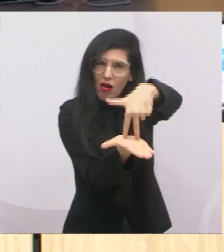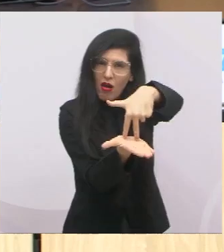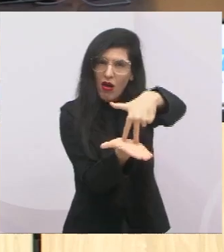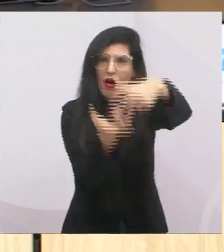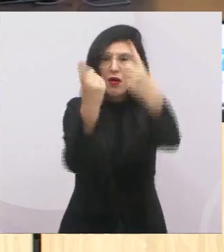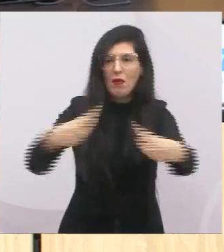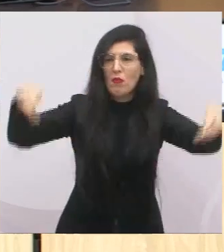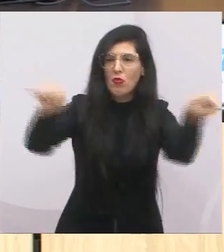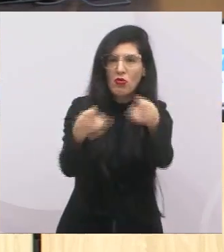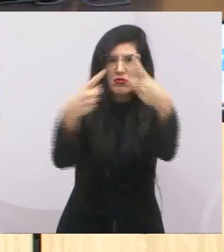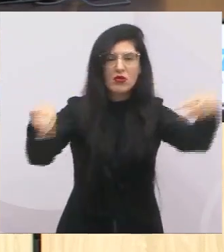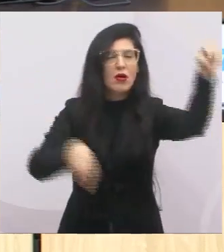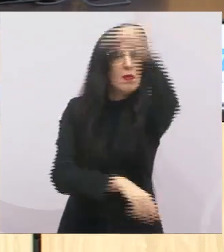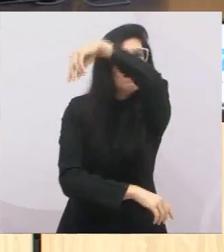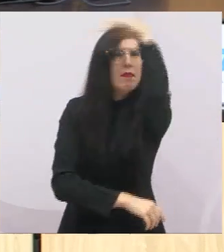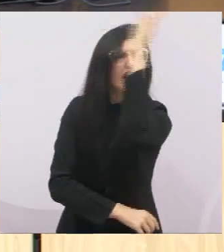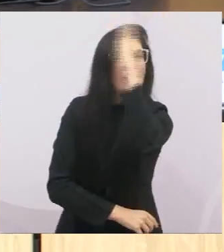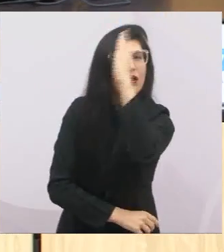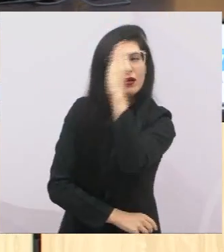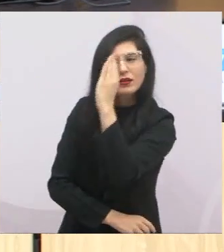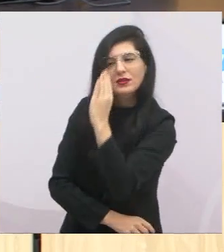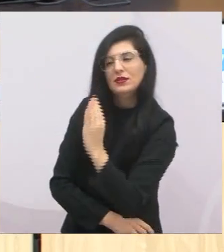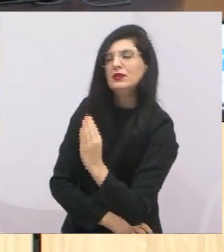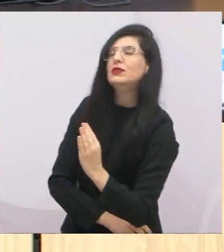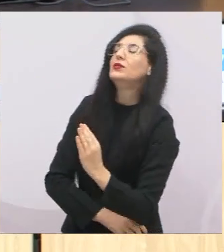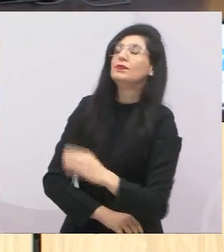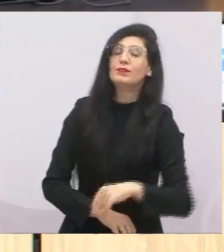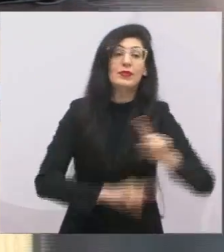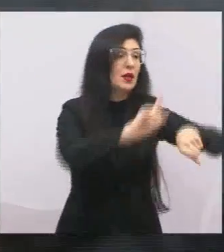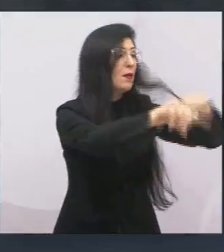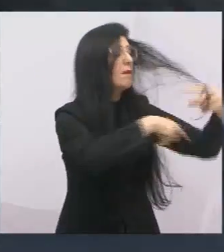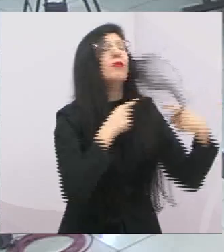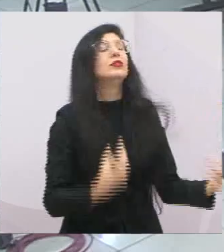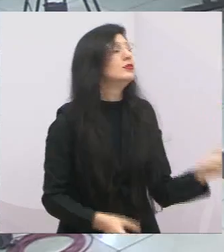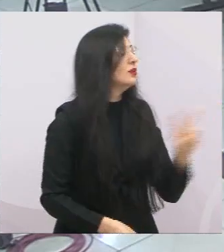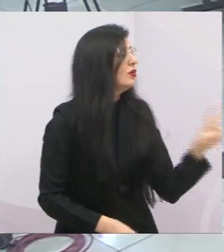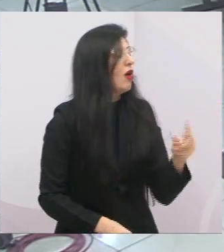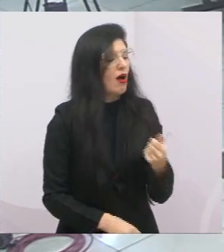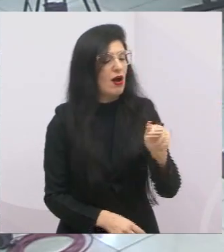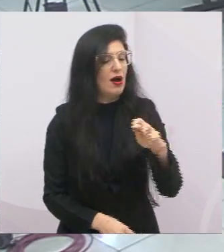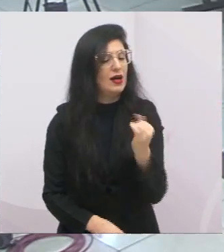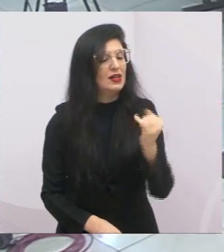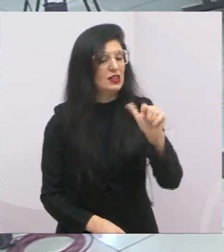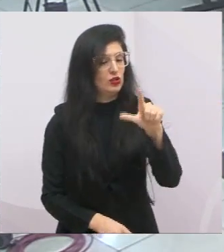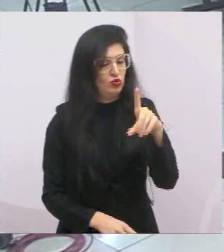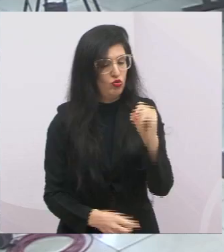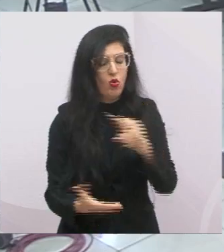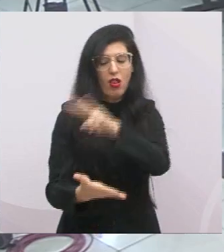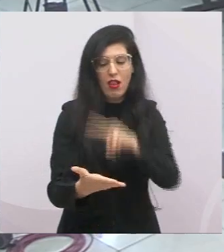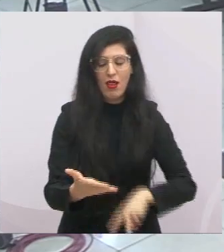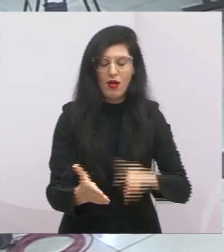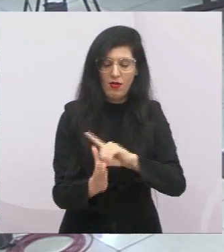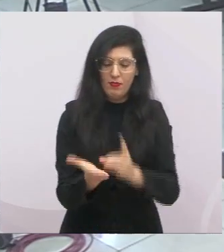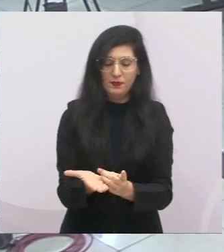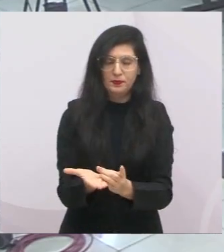do hino nacional brasileiro. Logo após, por gentileza, vereador Arildo Batista proceda à leitura de um trecho da Bíblia.